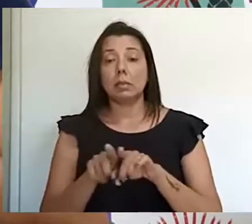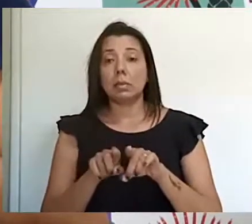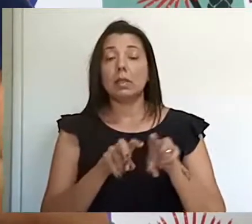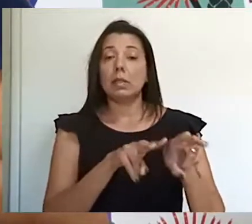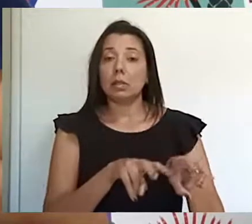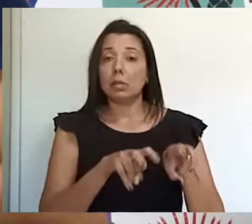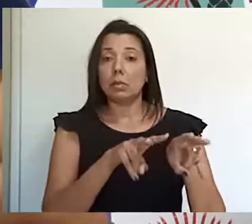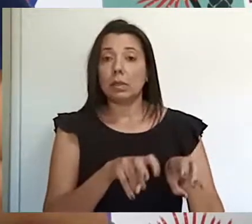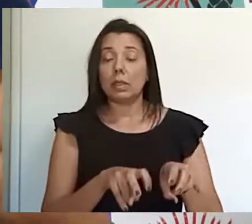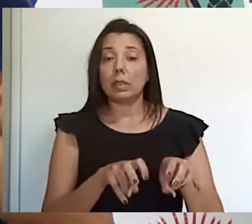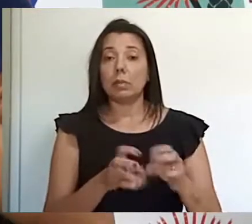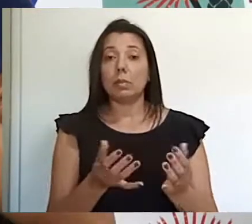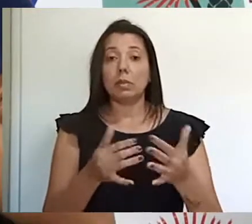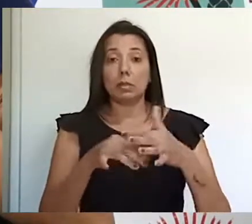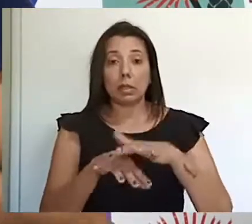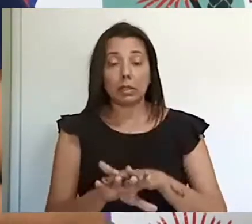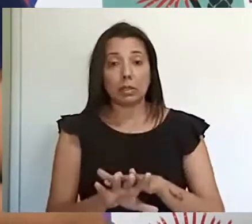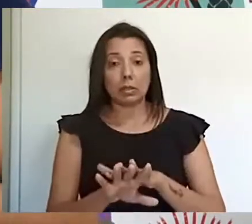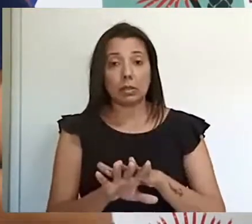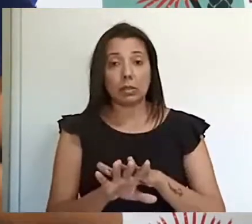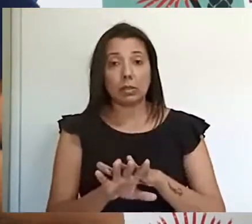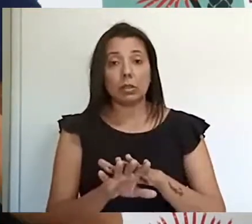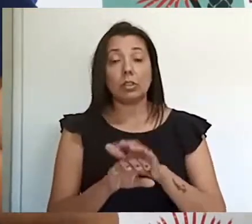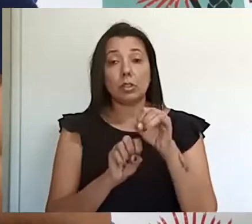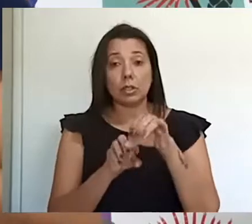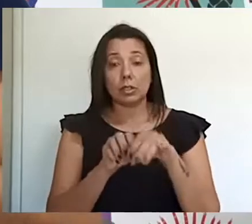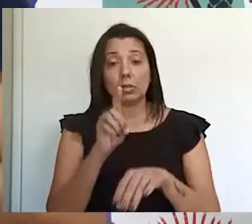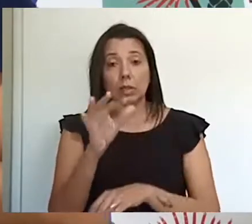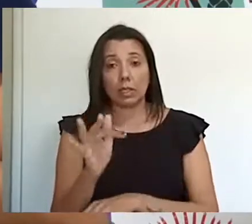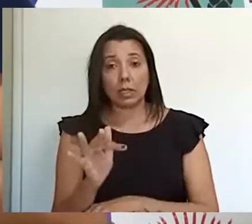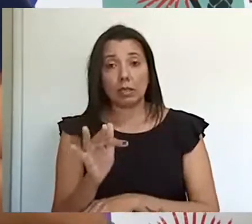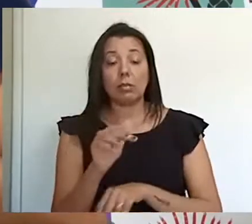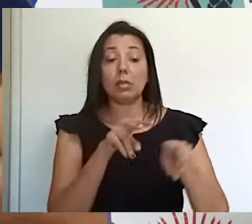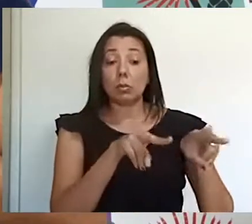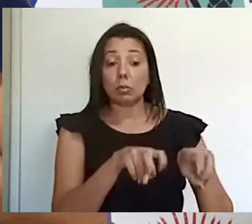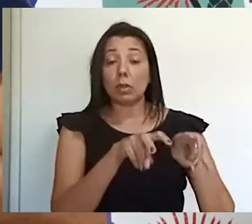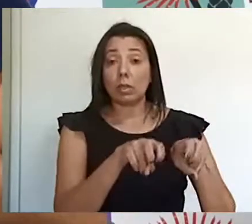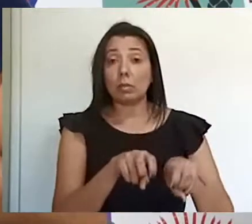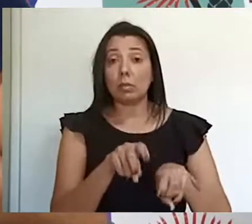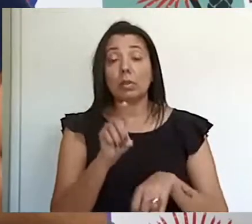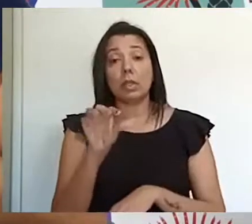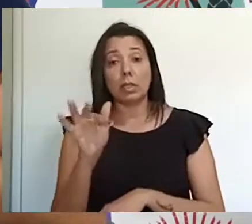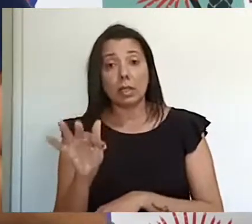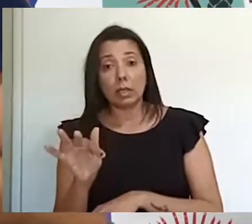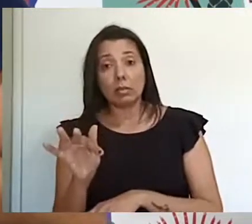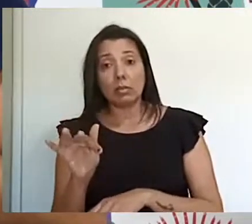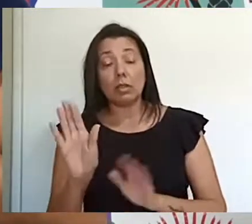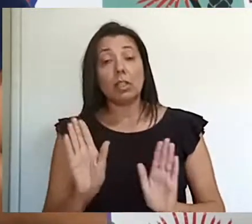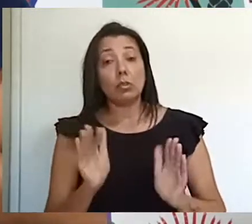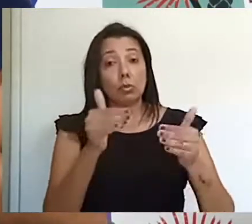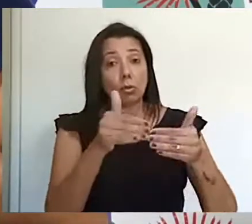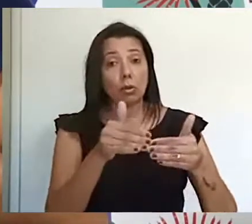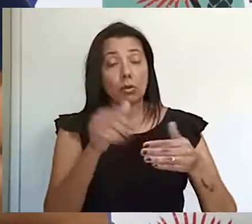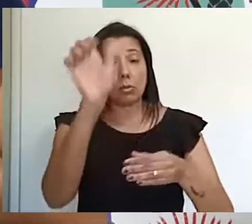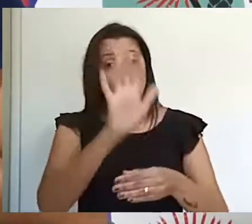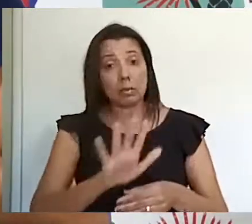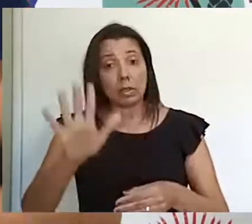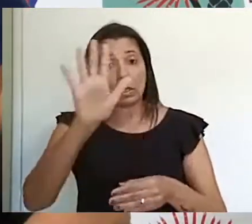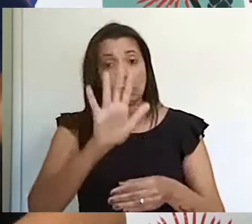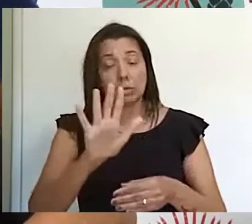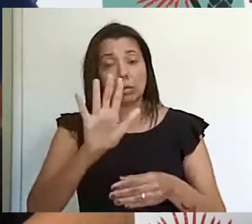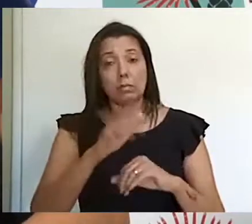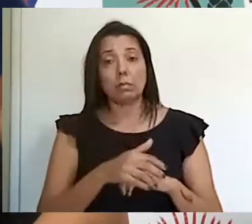fóruns de Educação do DF, Educação do Campo do DF, FECampo, e do Fórum Nacional de Educação, FONEC.